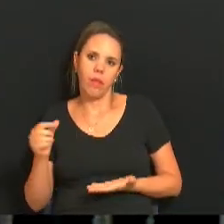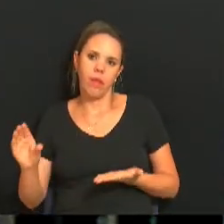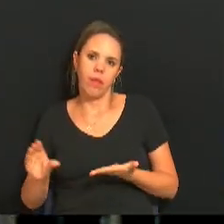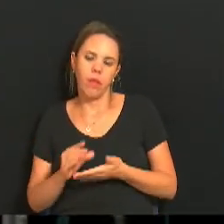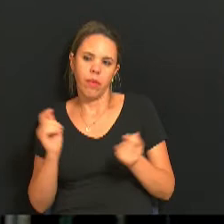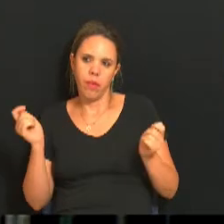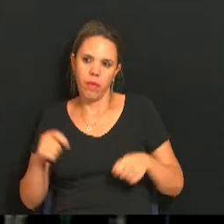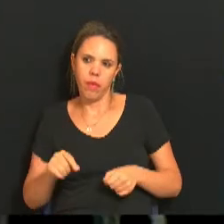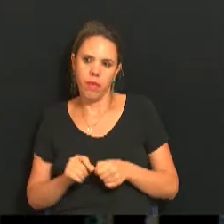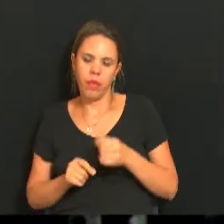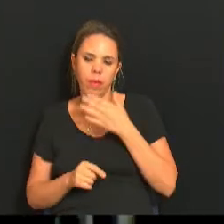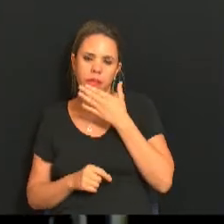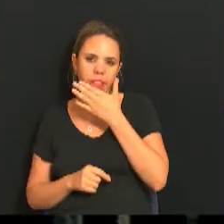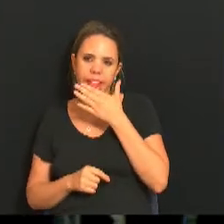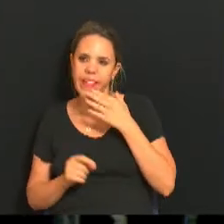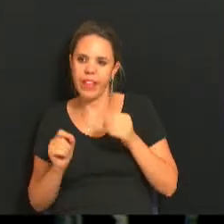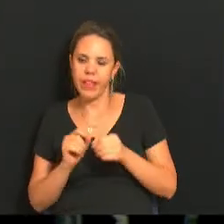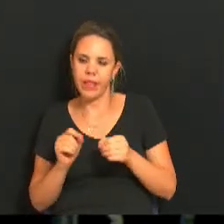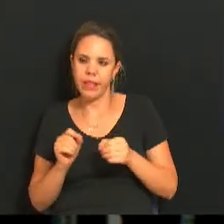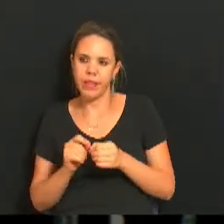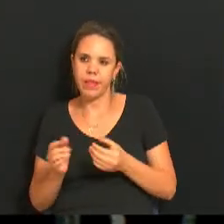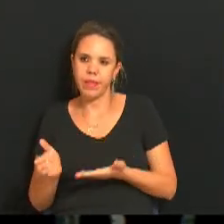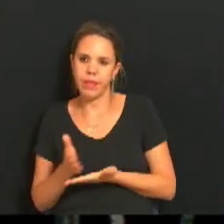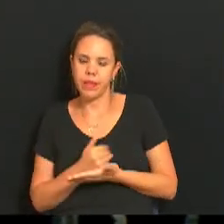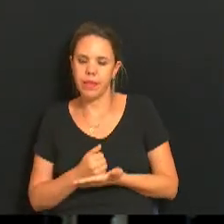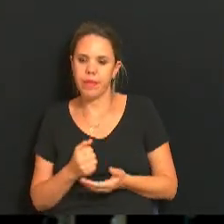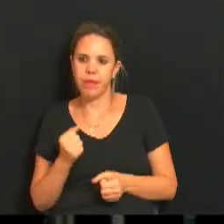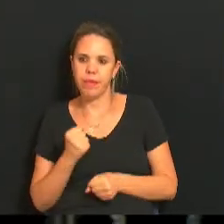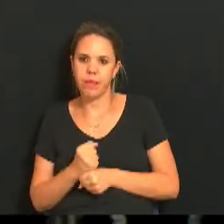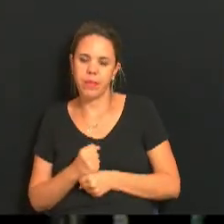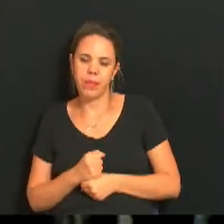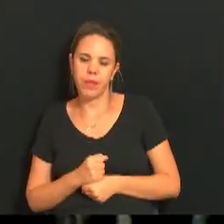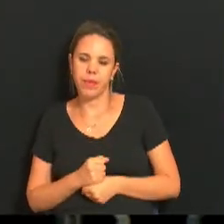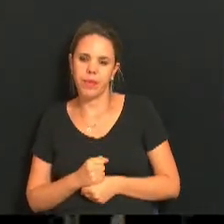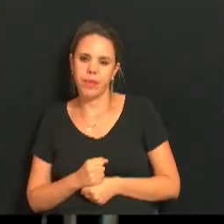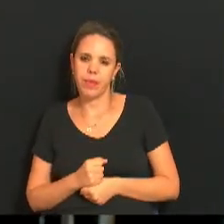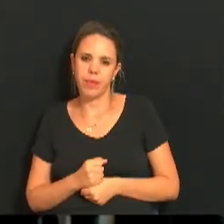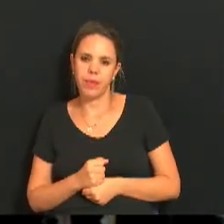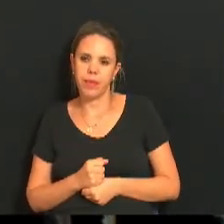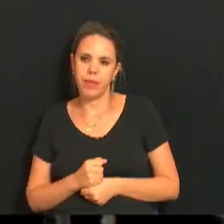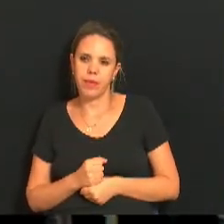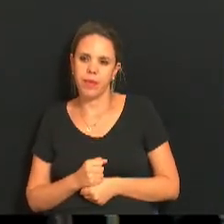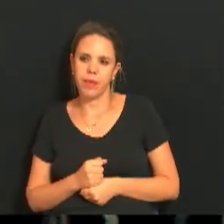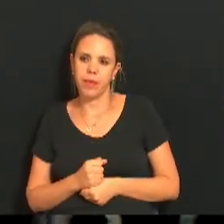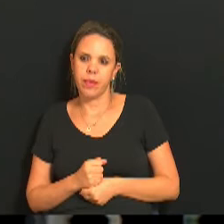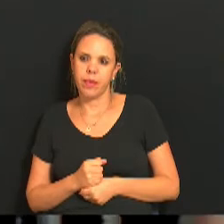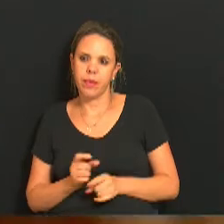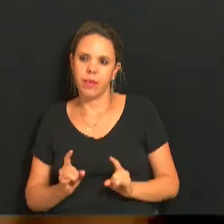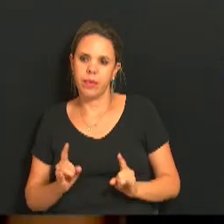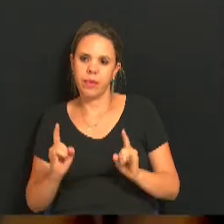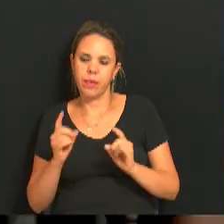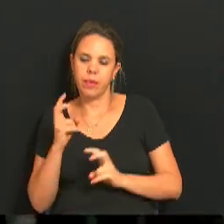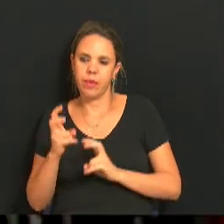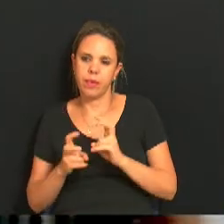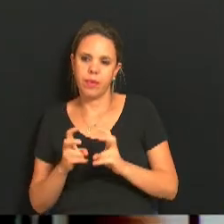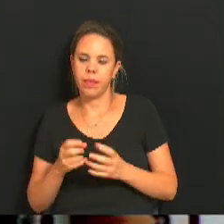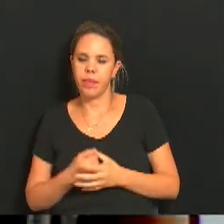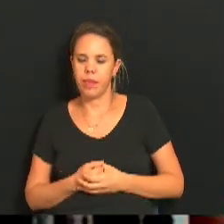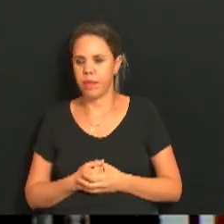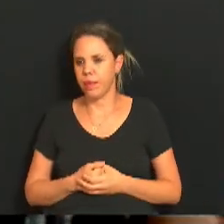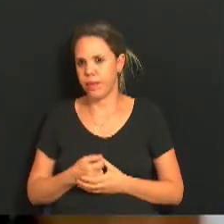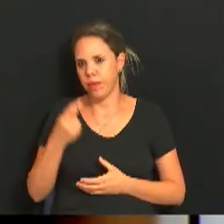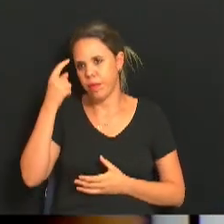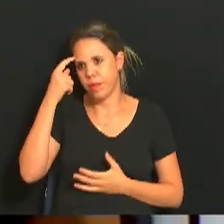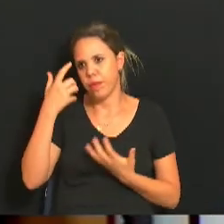é possível fazer a recuperação dos mangues tombados e também executará que o Parque Linear deixa aqui nós